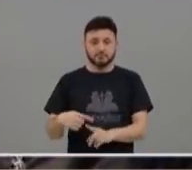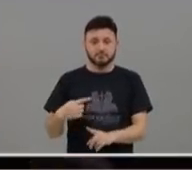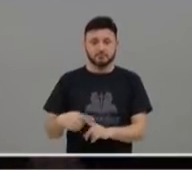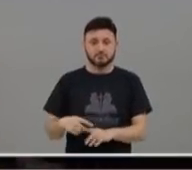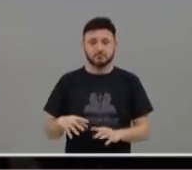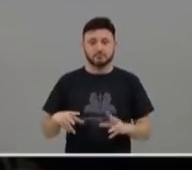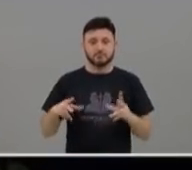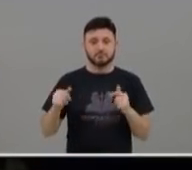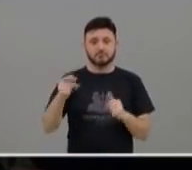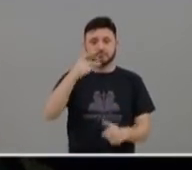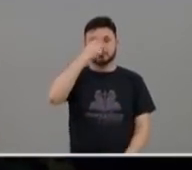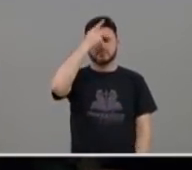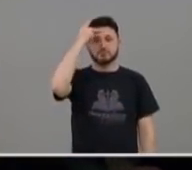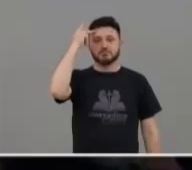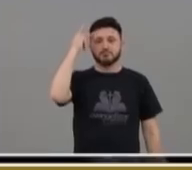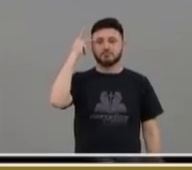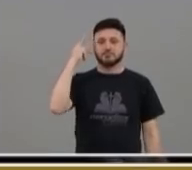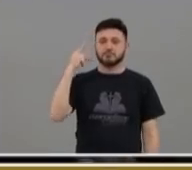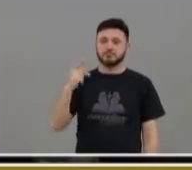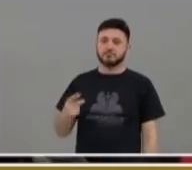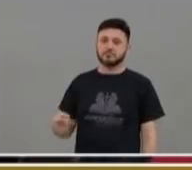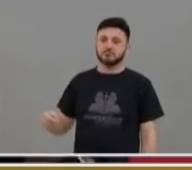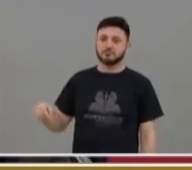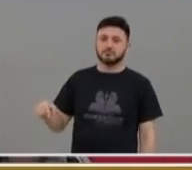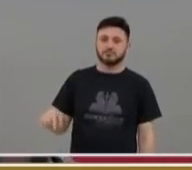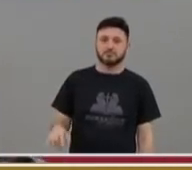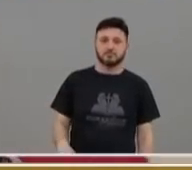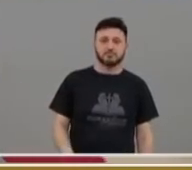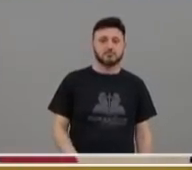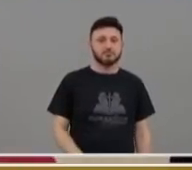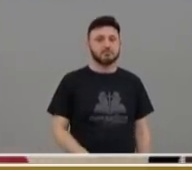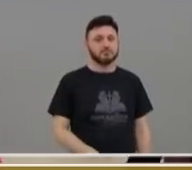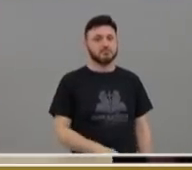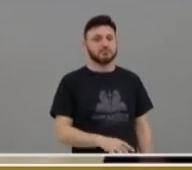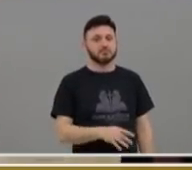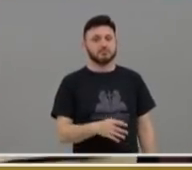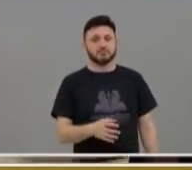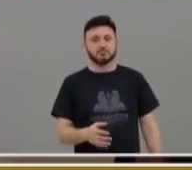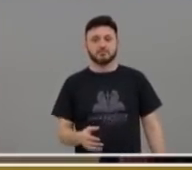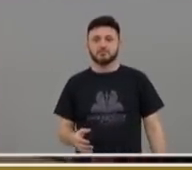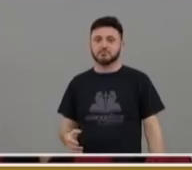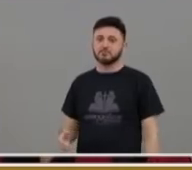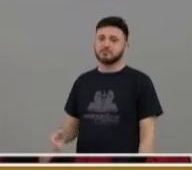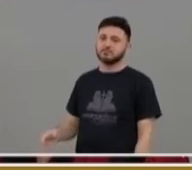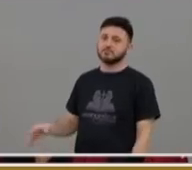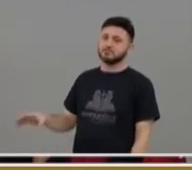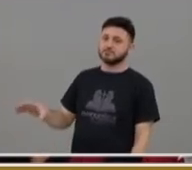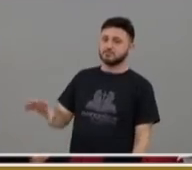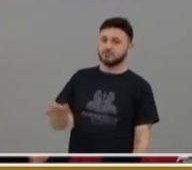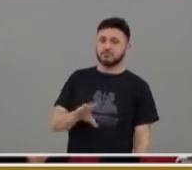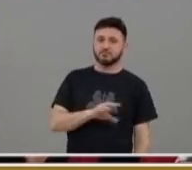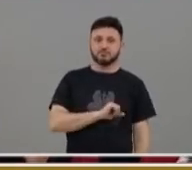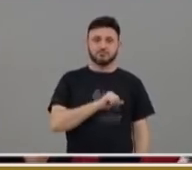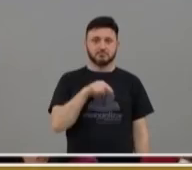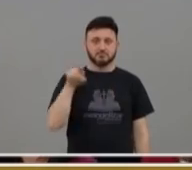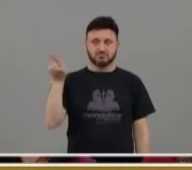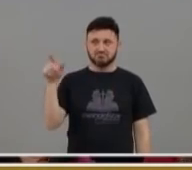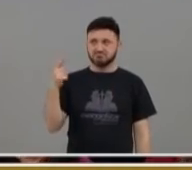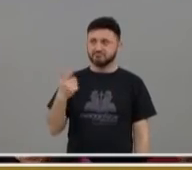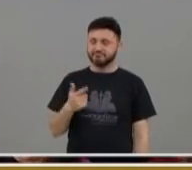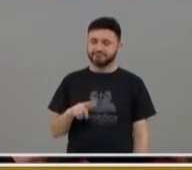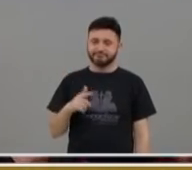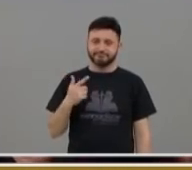só deixa o Senhor realizar. O sinal mais pleno da misericórdia infinita é a sua graça, filho. É a